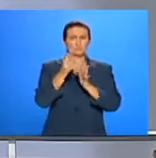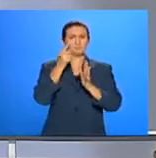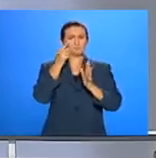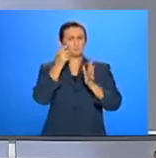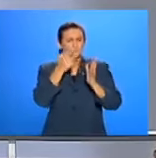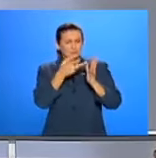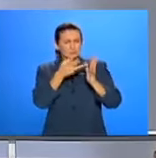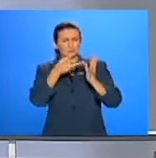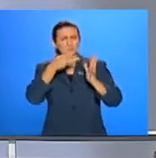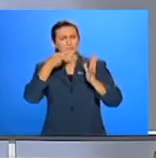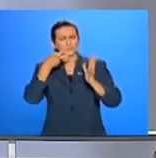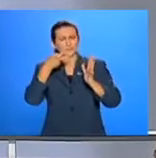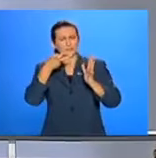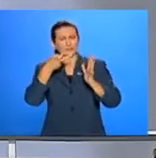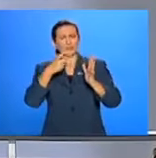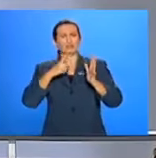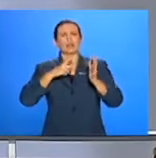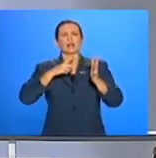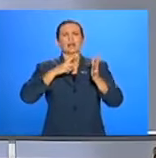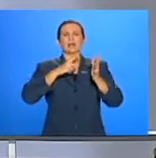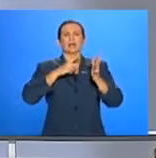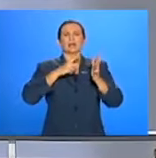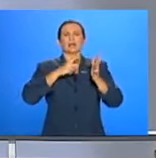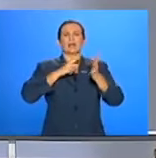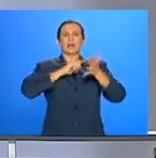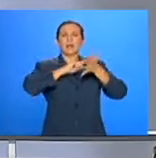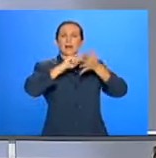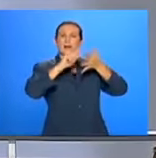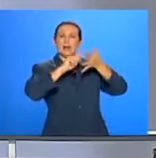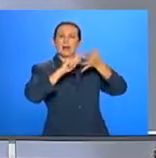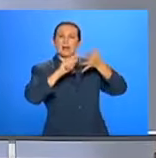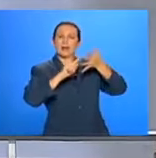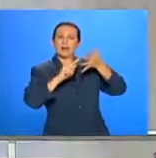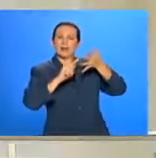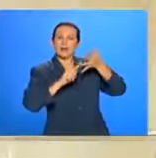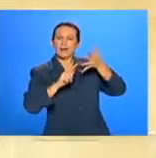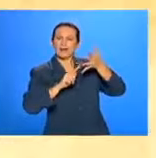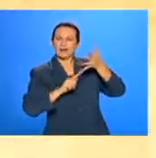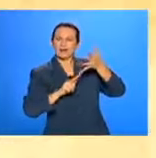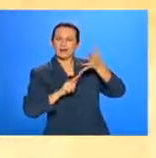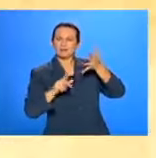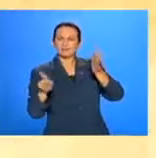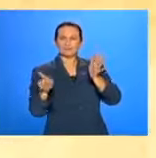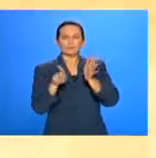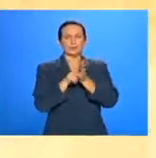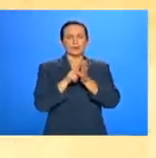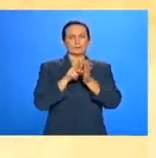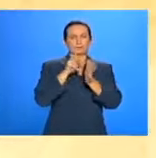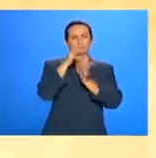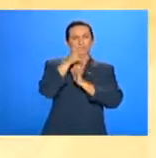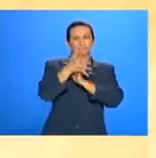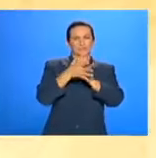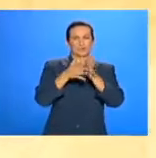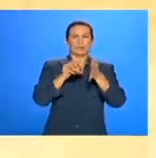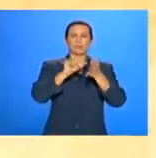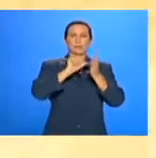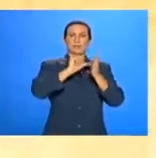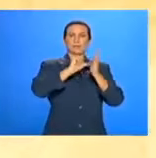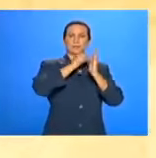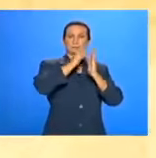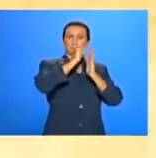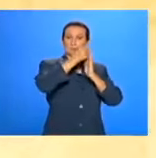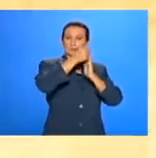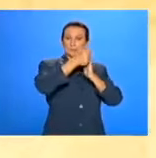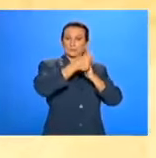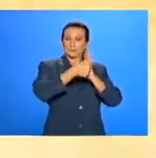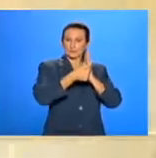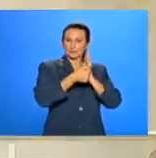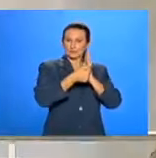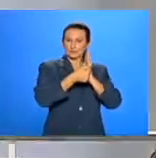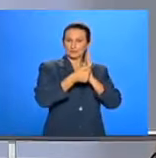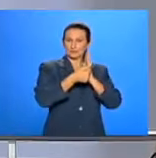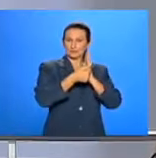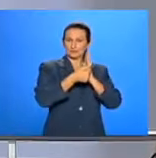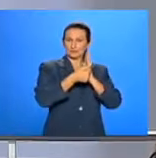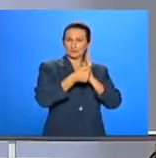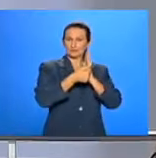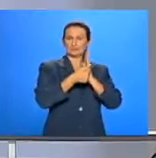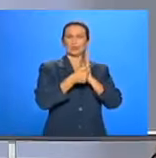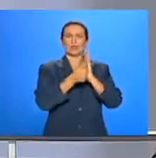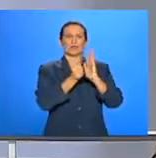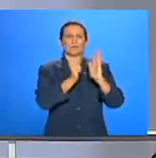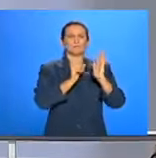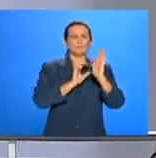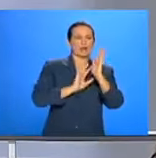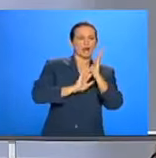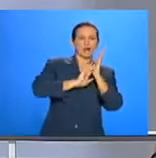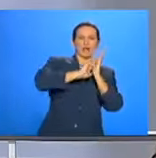os seguintes parâmetros que formarão os sinais. Configuração das mãos. São formas